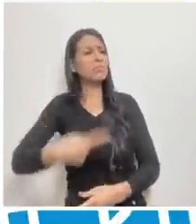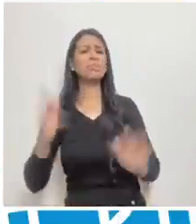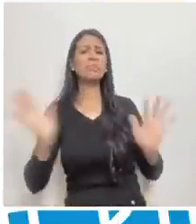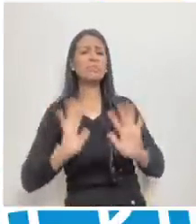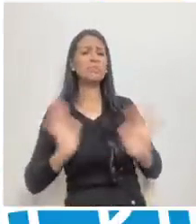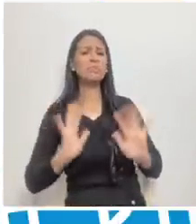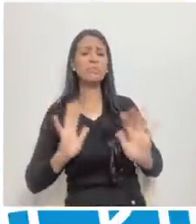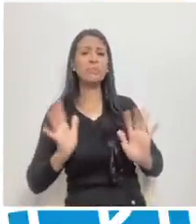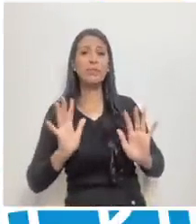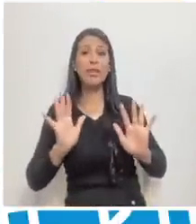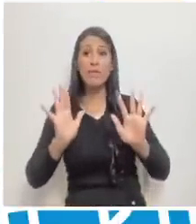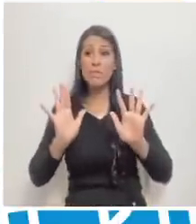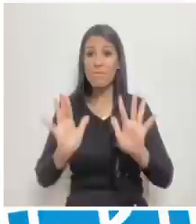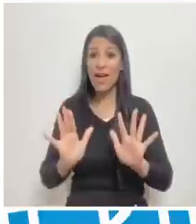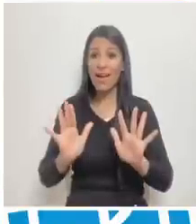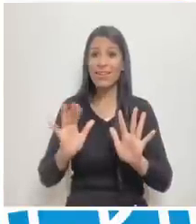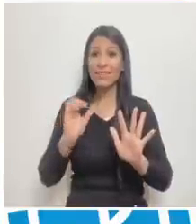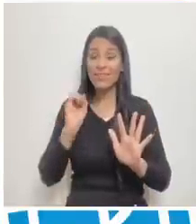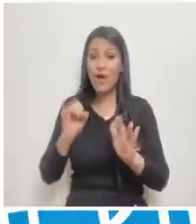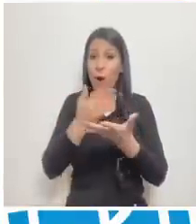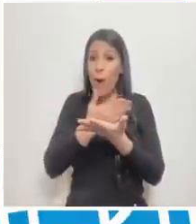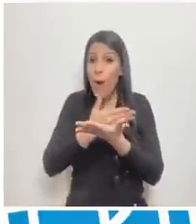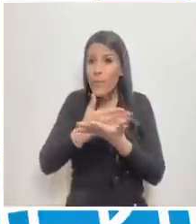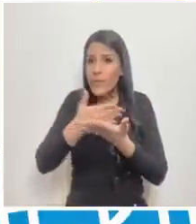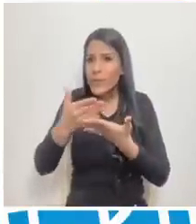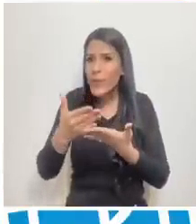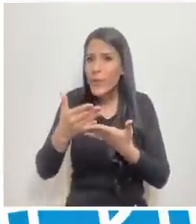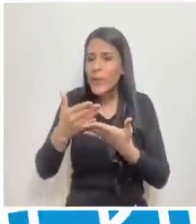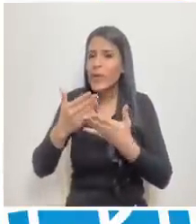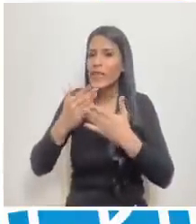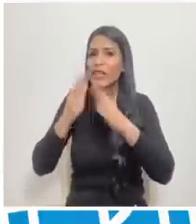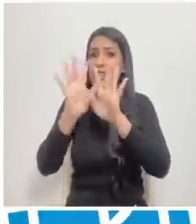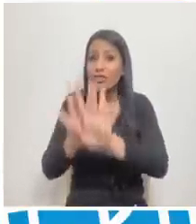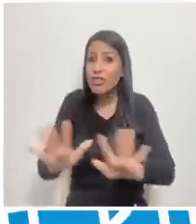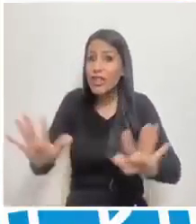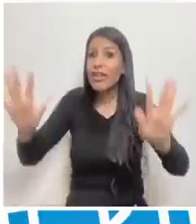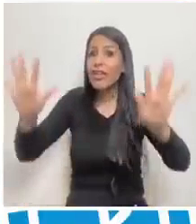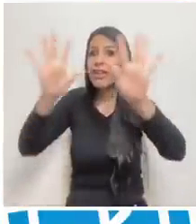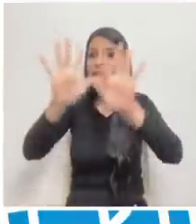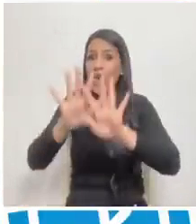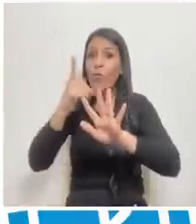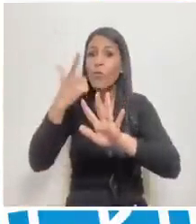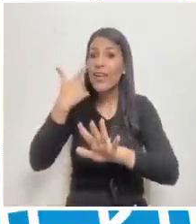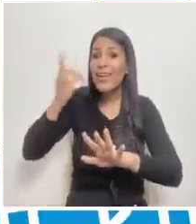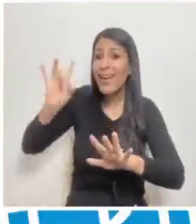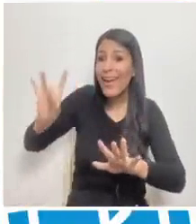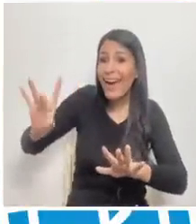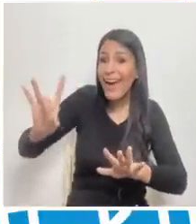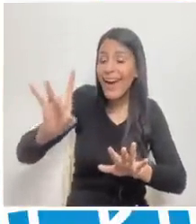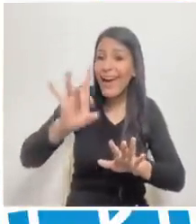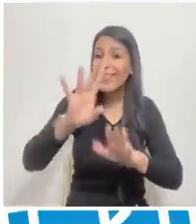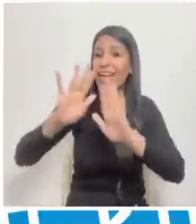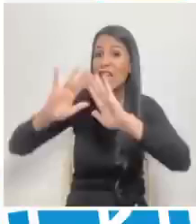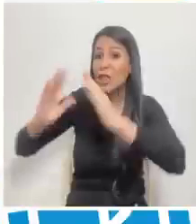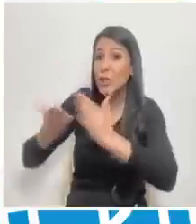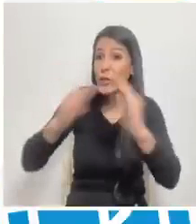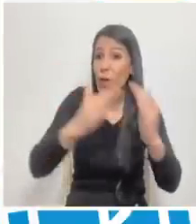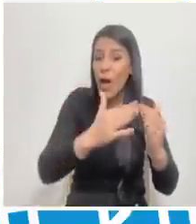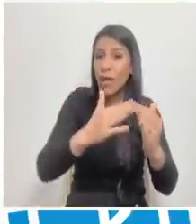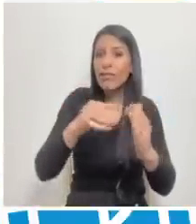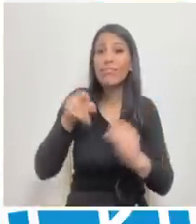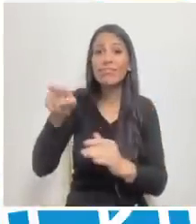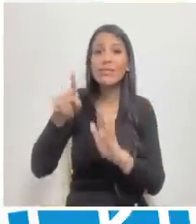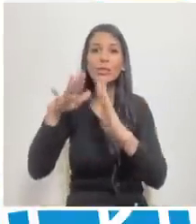gerou uma avaliação censitária produzindo resultados por unidade escolar, a escola passou a se identificar